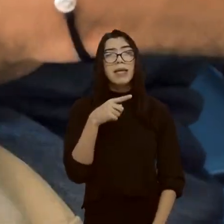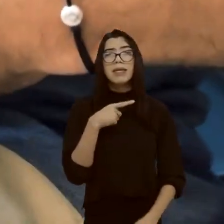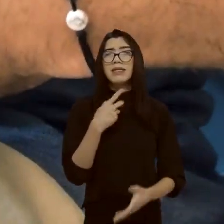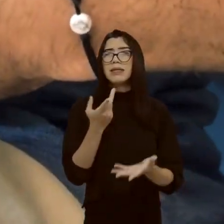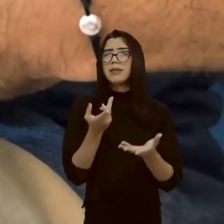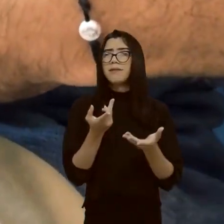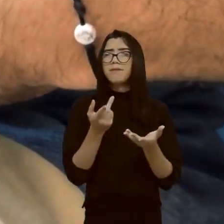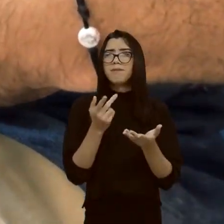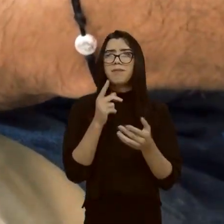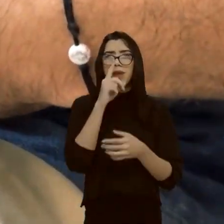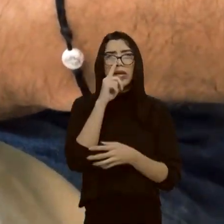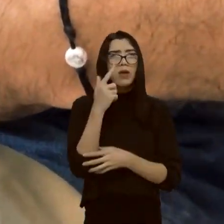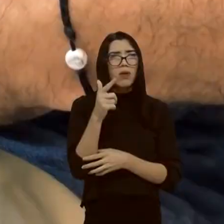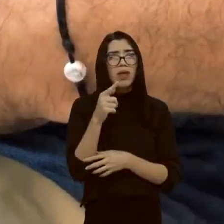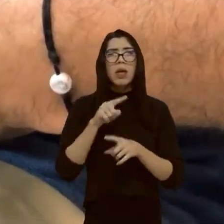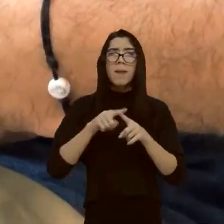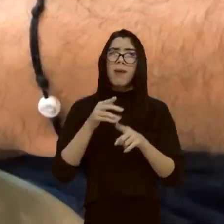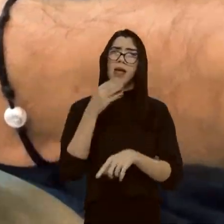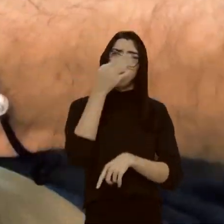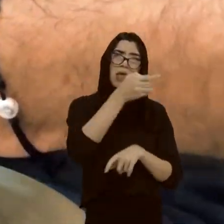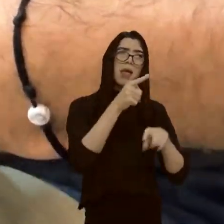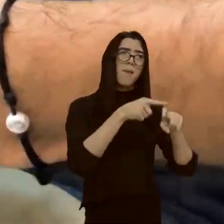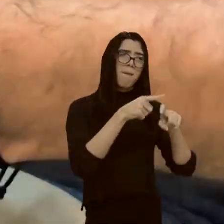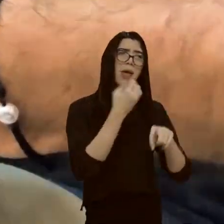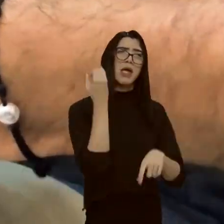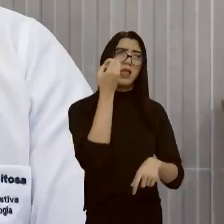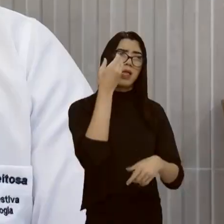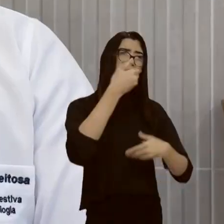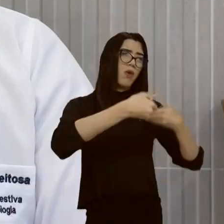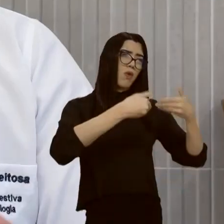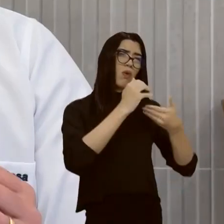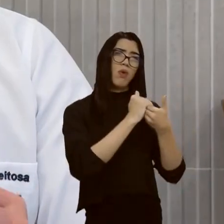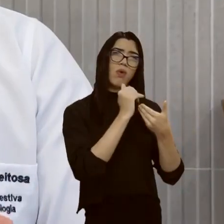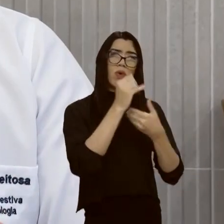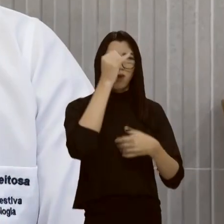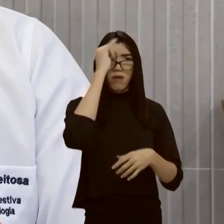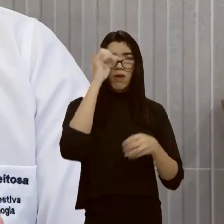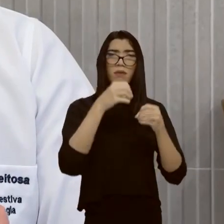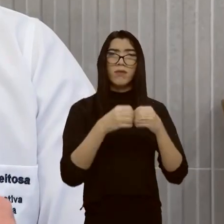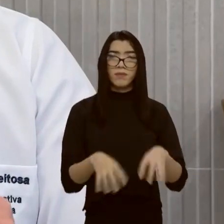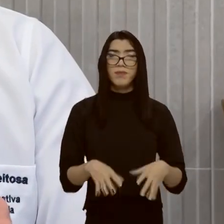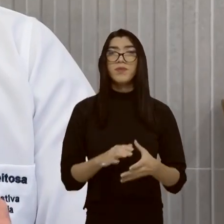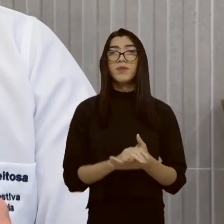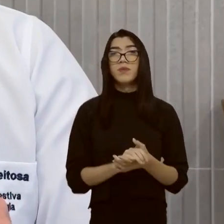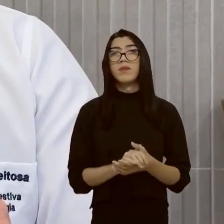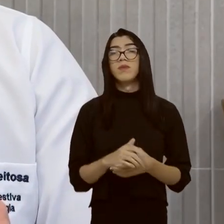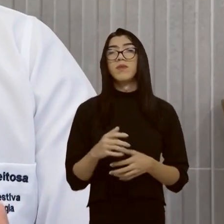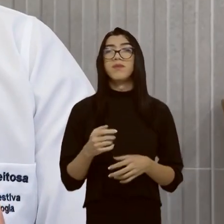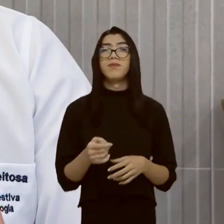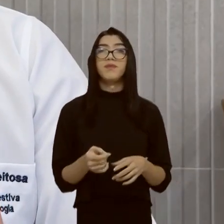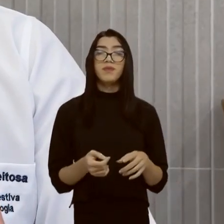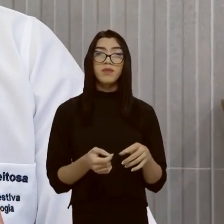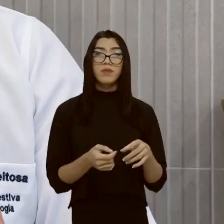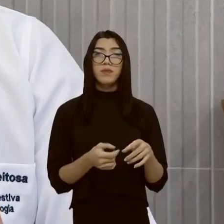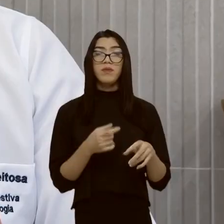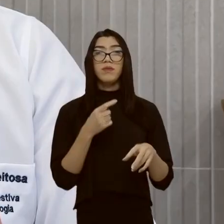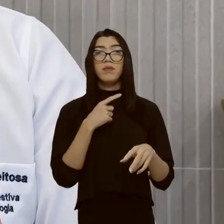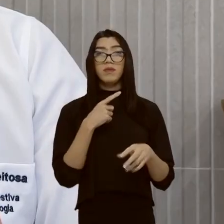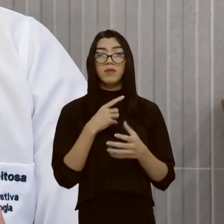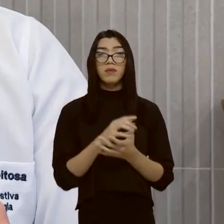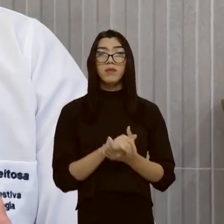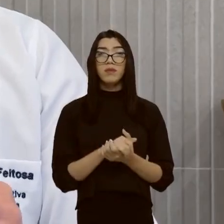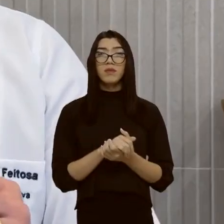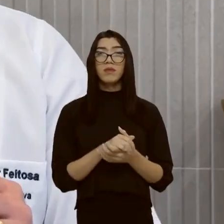médico para acompanhar a evolução da hérnia e evitar complicações. O canal do testículo que leva elementos